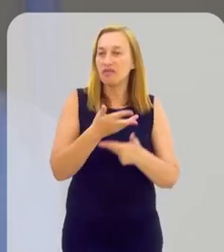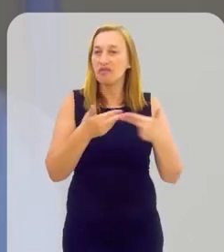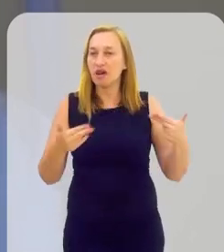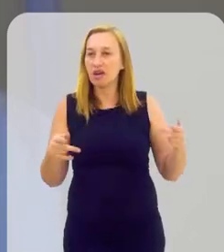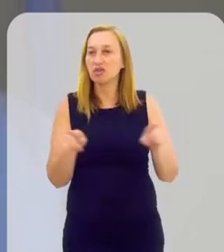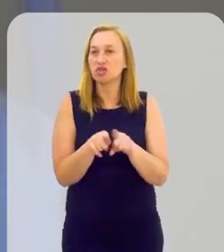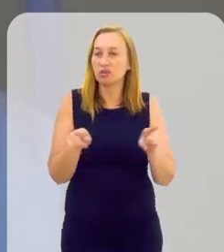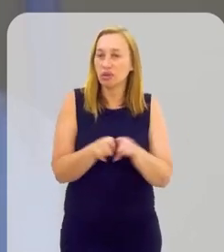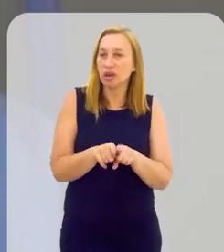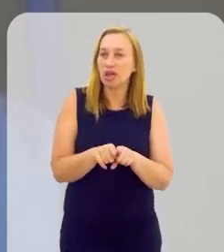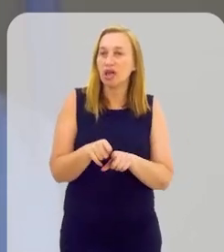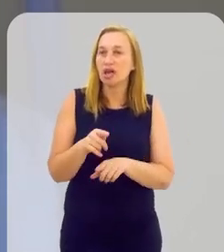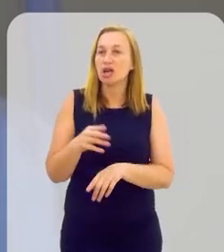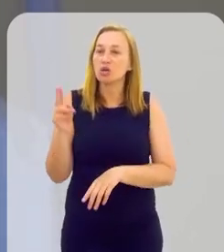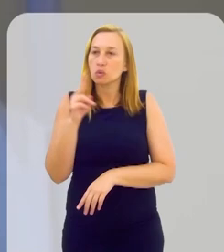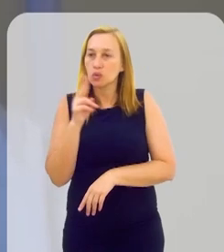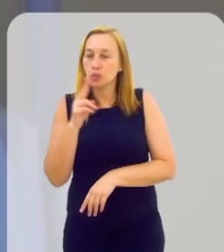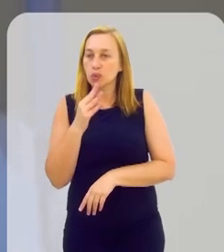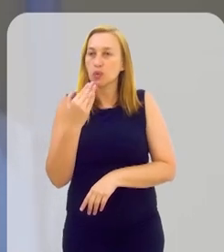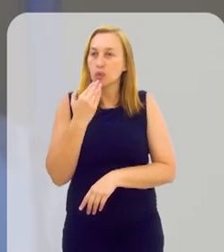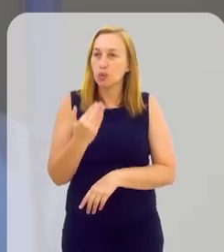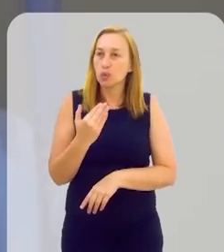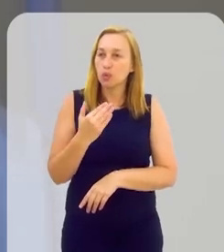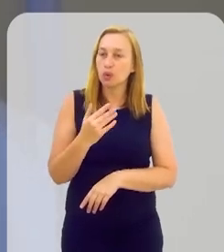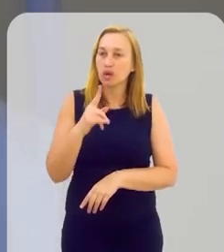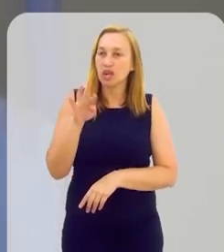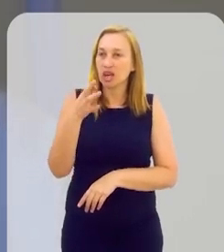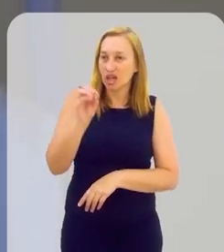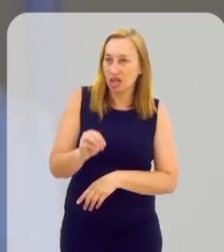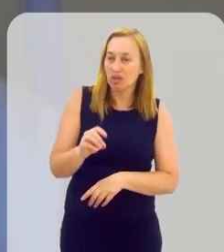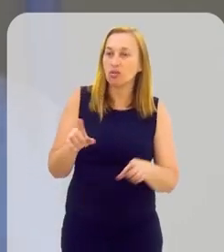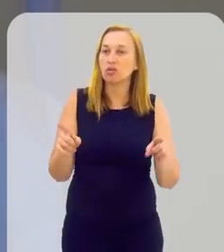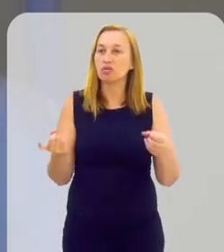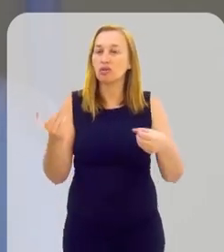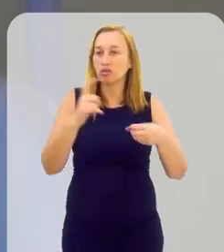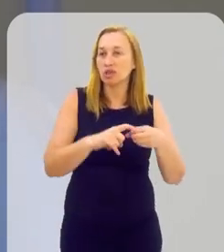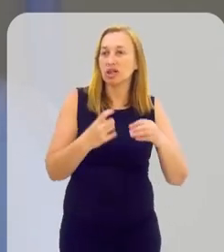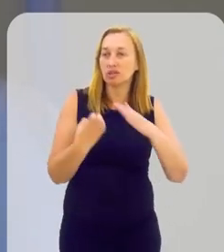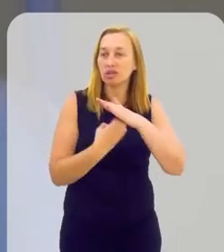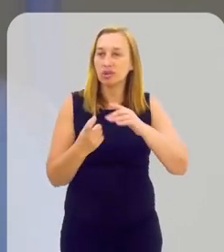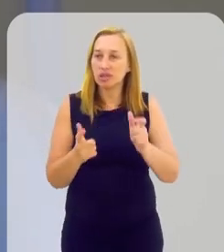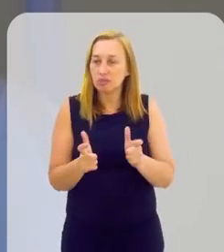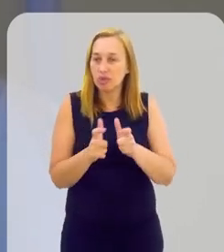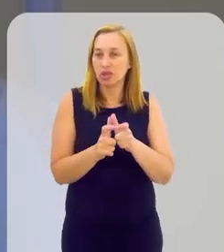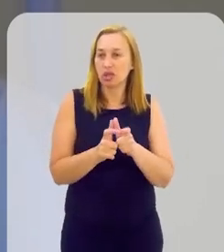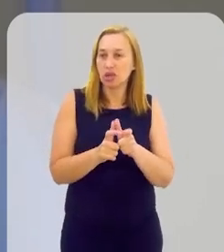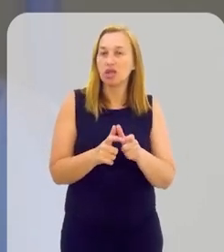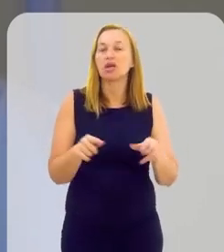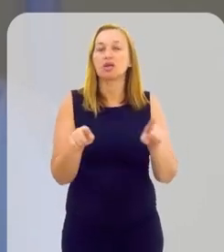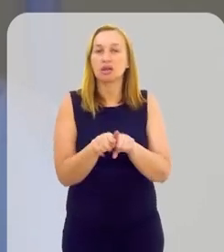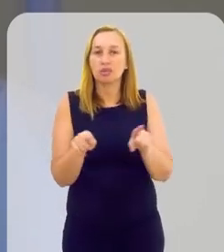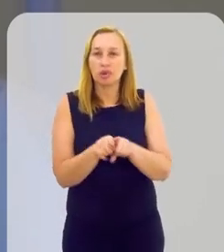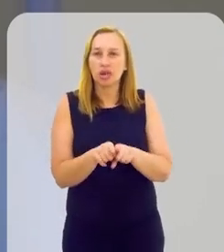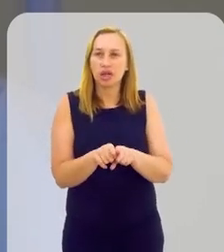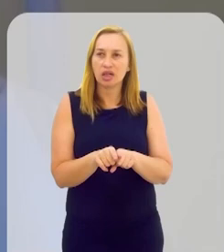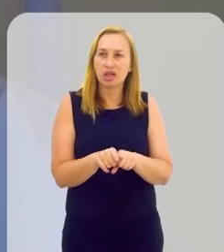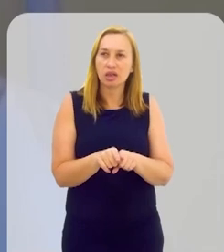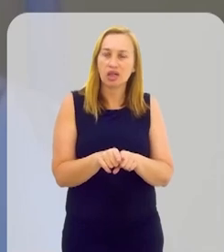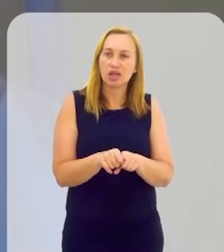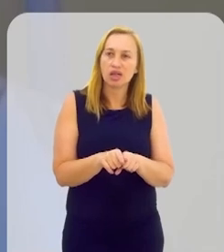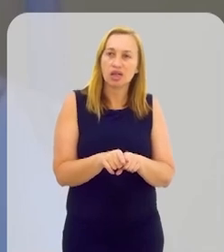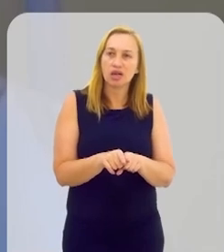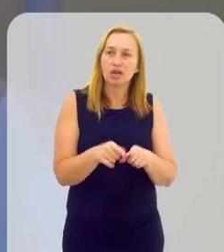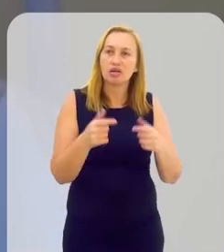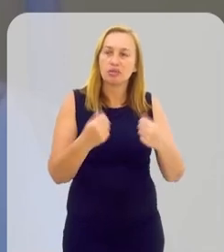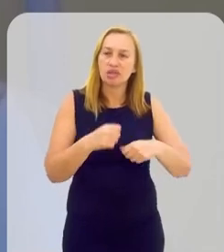Devemos ressaltar que muitos também se socorreram, principalmente para linhas de crédito voltadas para micro e pequena empresa. Lucro